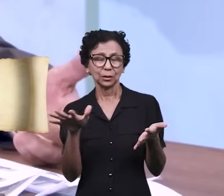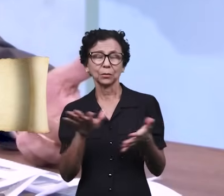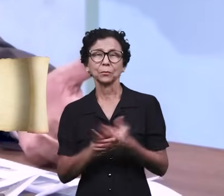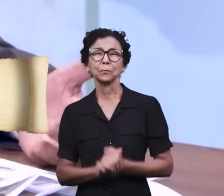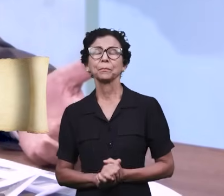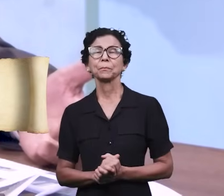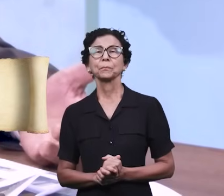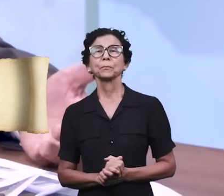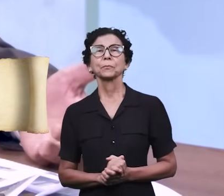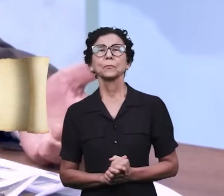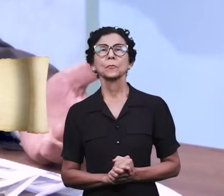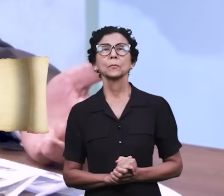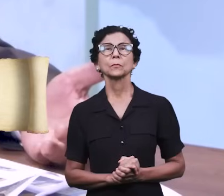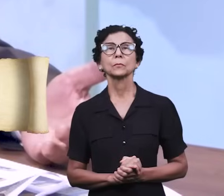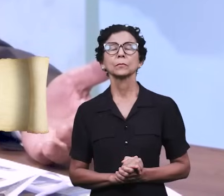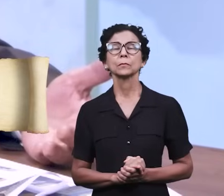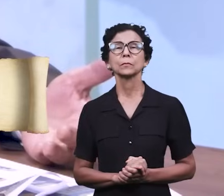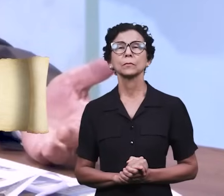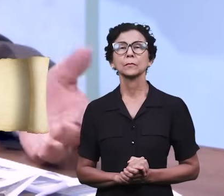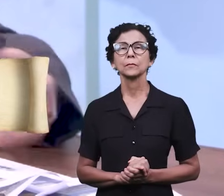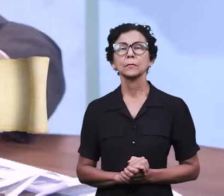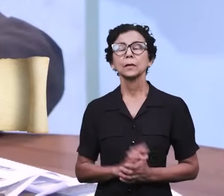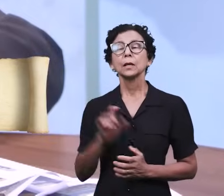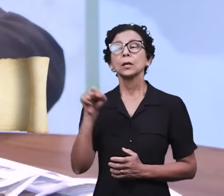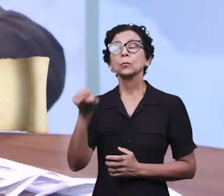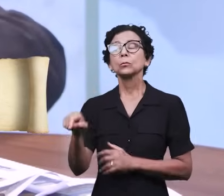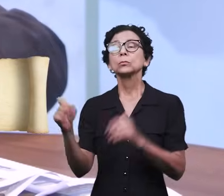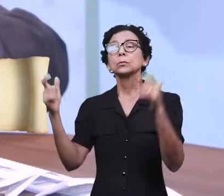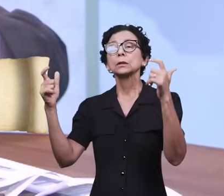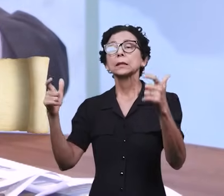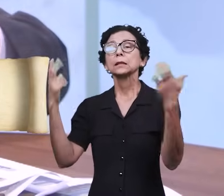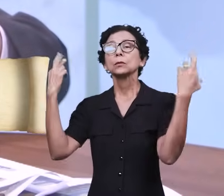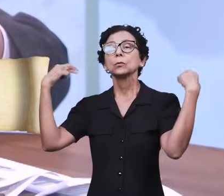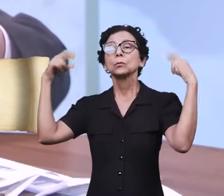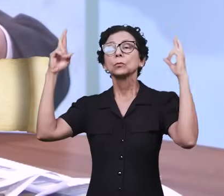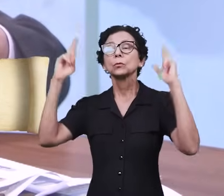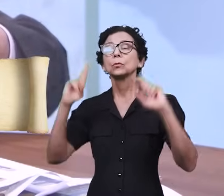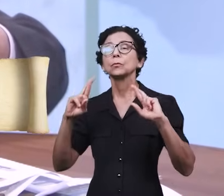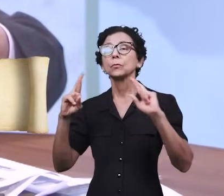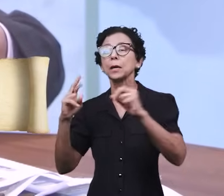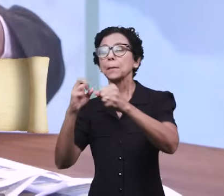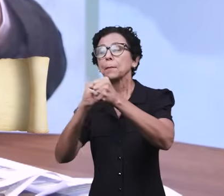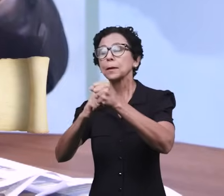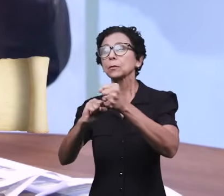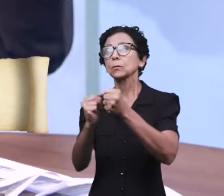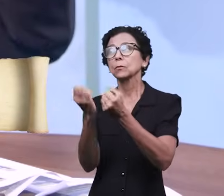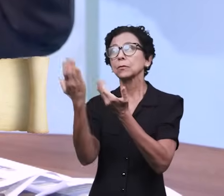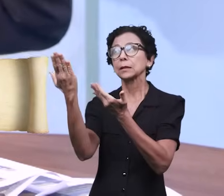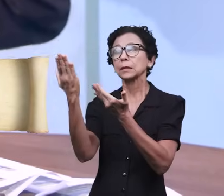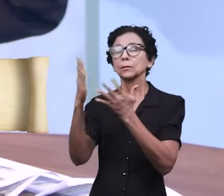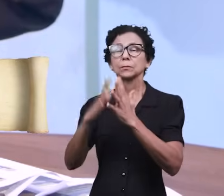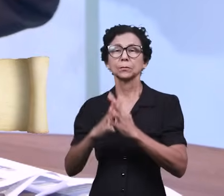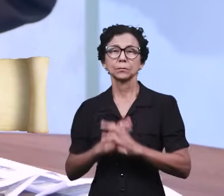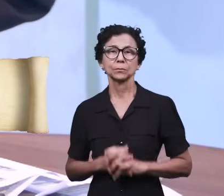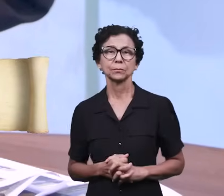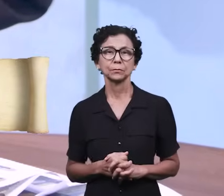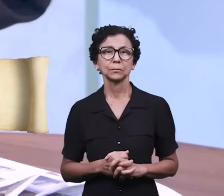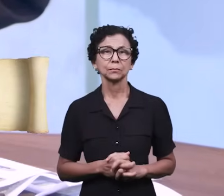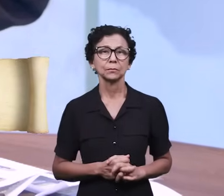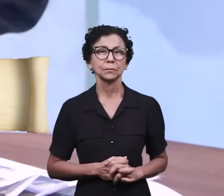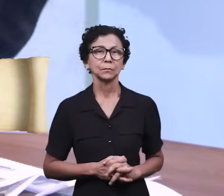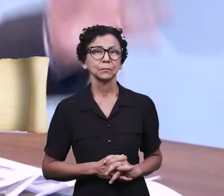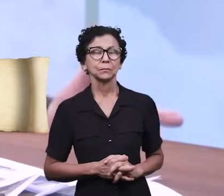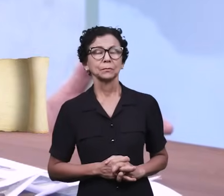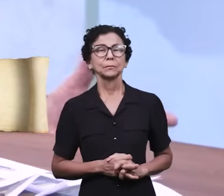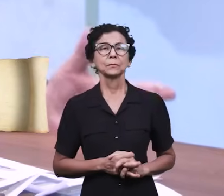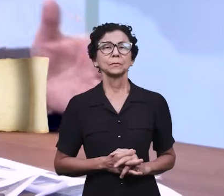ele viu os anciãos com ele e tiveram a visão do anjo colocando a espada no lugar. E o Senhor consumiu o